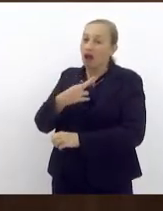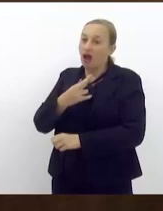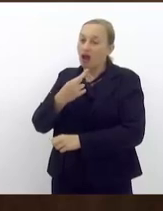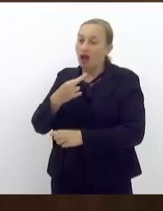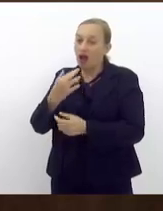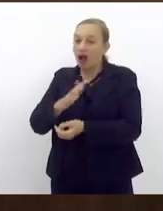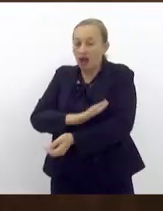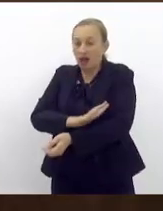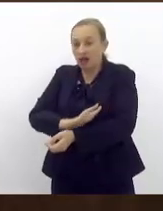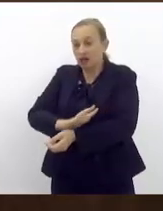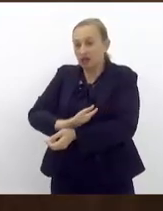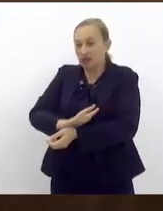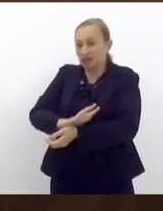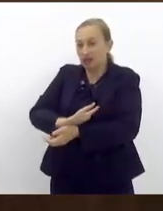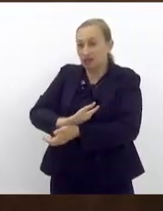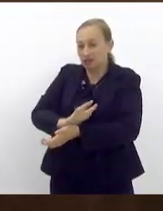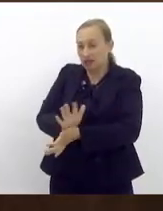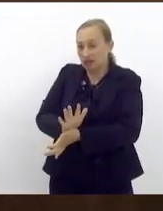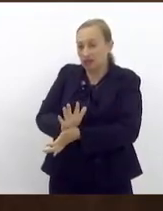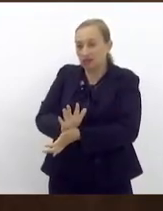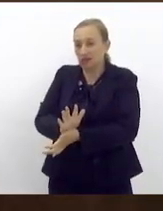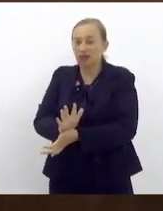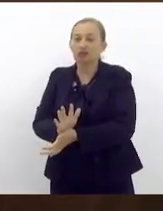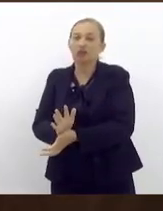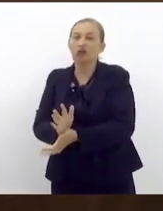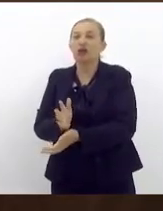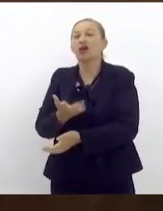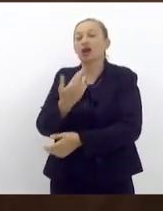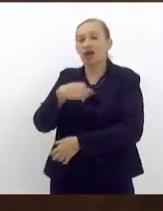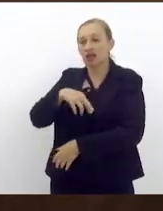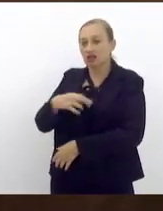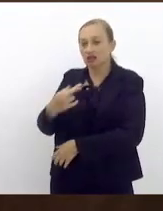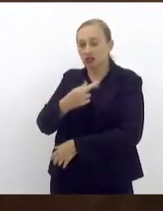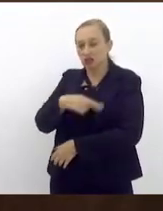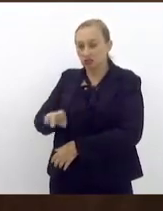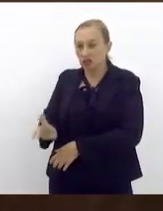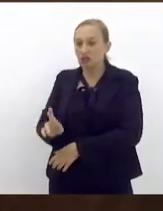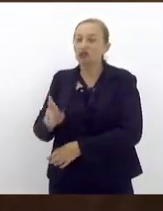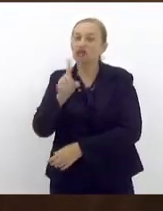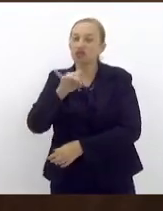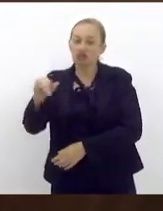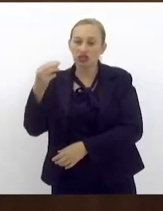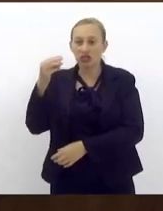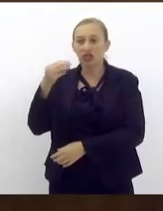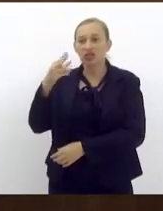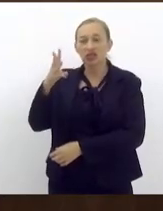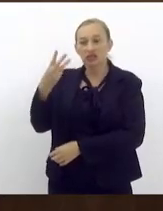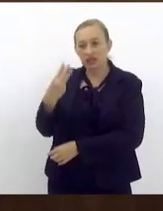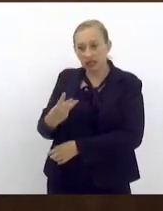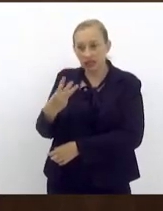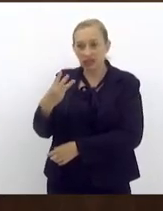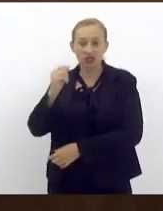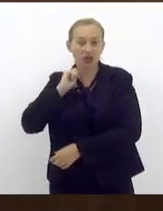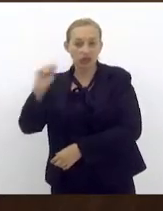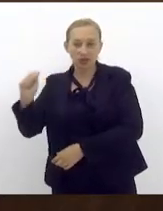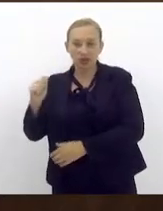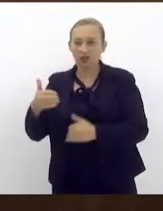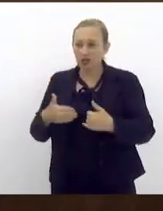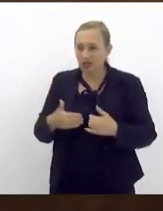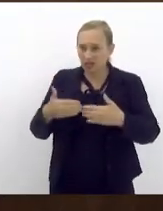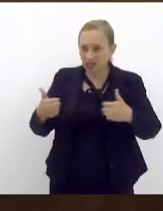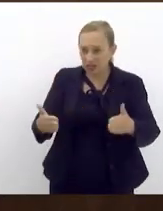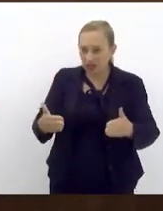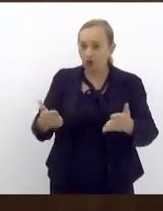no dia 3 teremos a abertura oficial então aproveito para convidar vossas excelências para estarem conosco